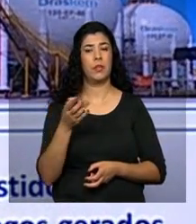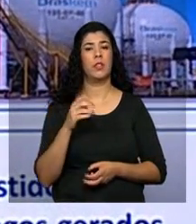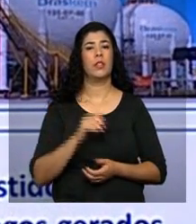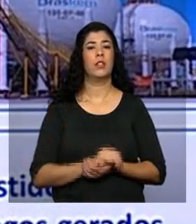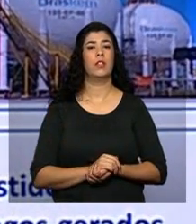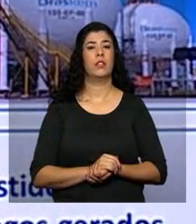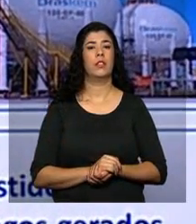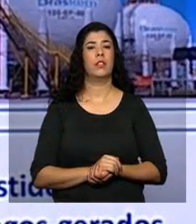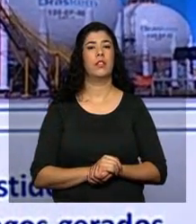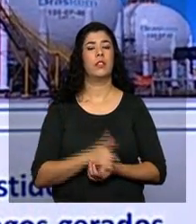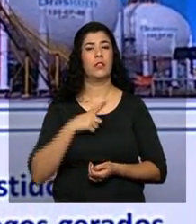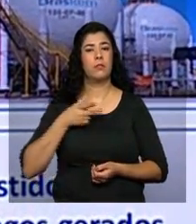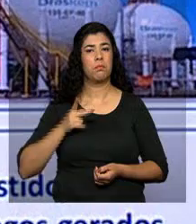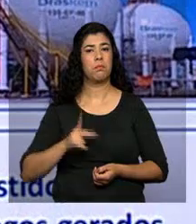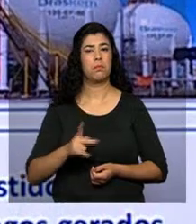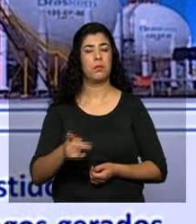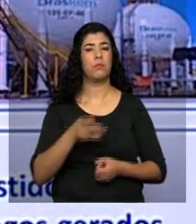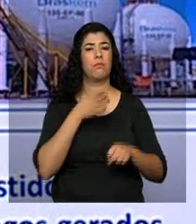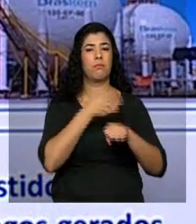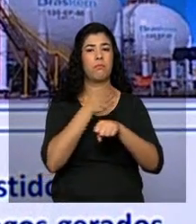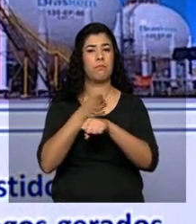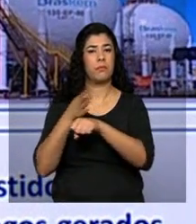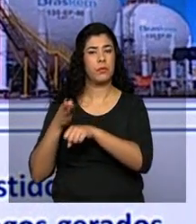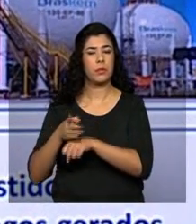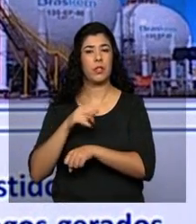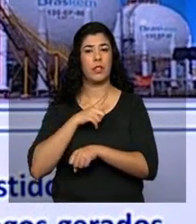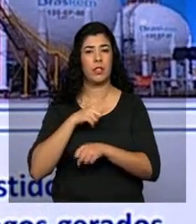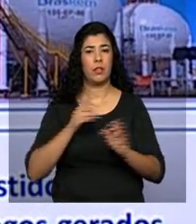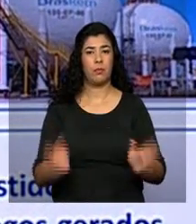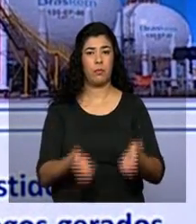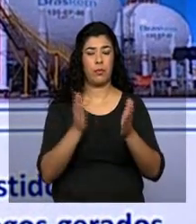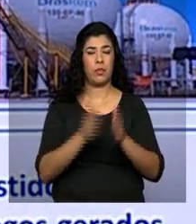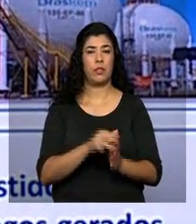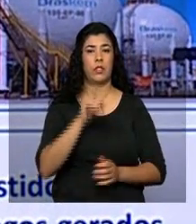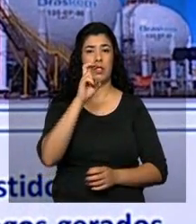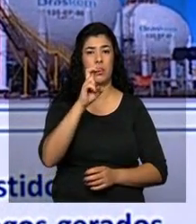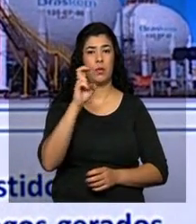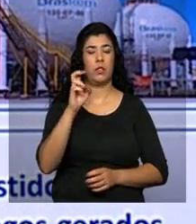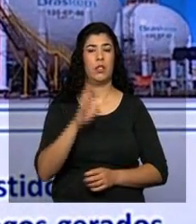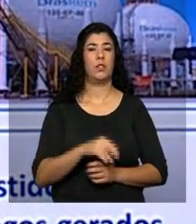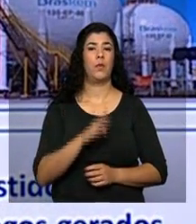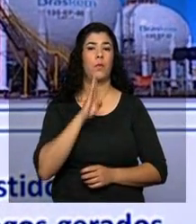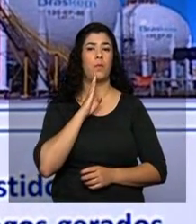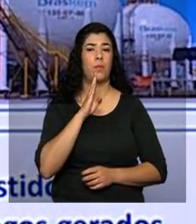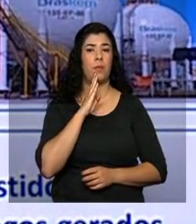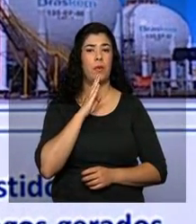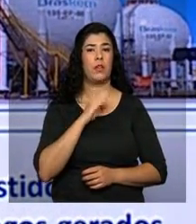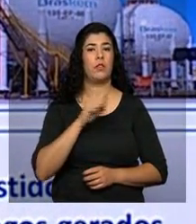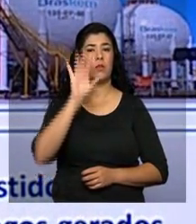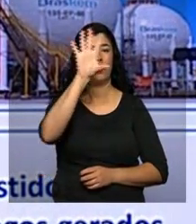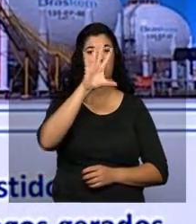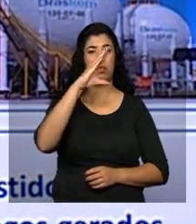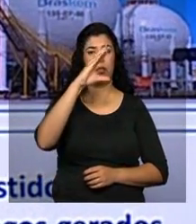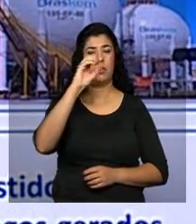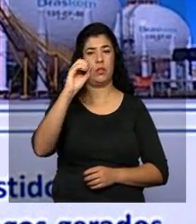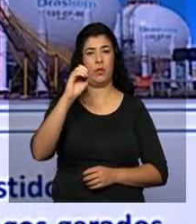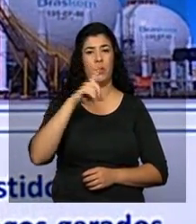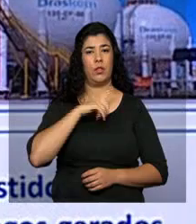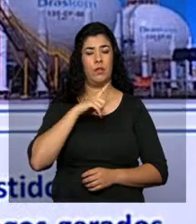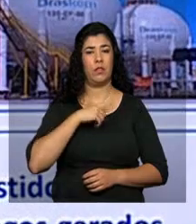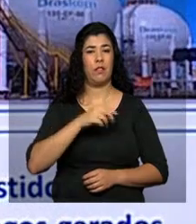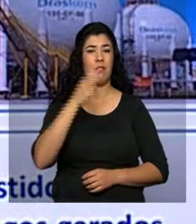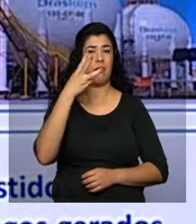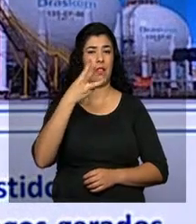que em decorrência do investimento de 50 bilhões na região centro-oeste nós geramos 3,5 milhões de